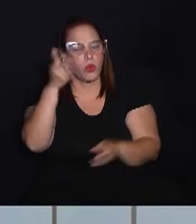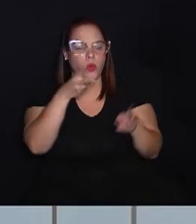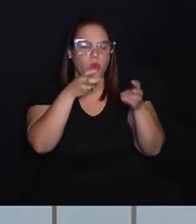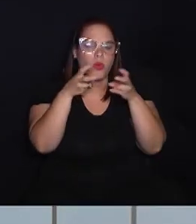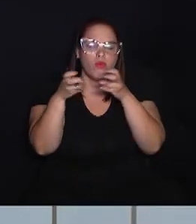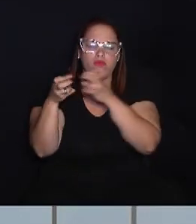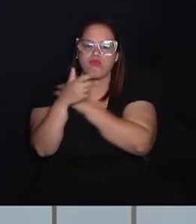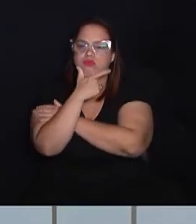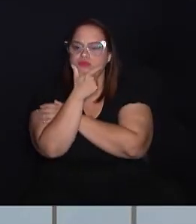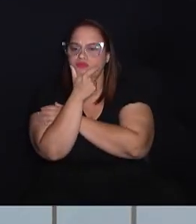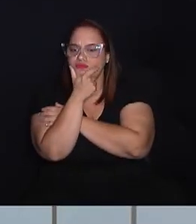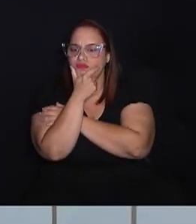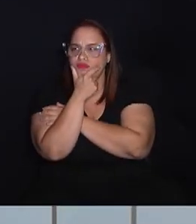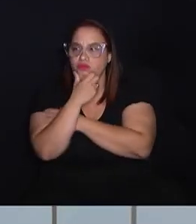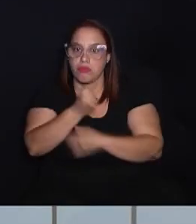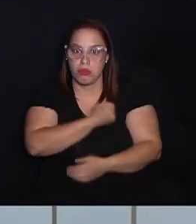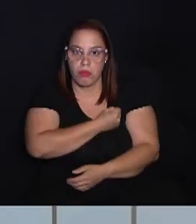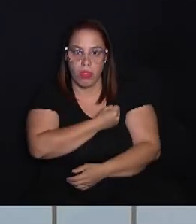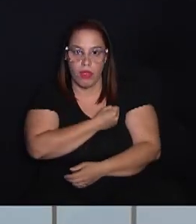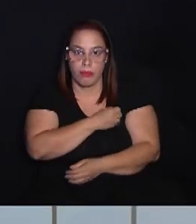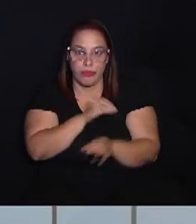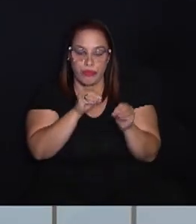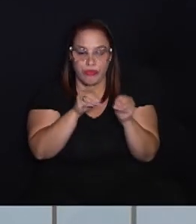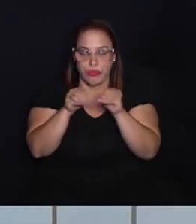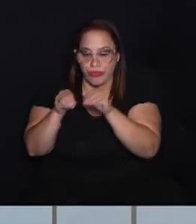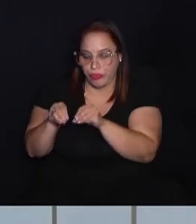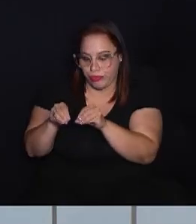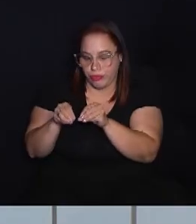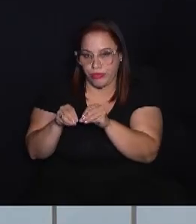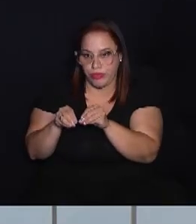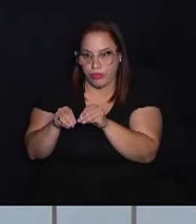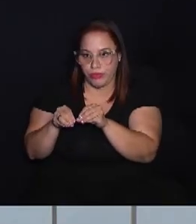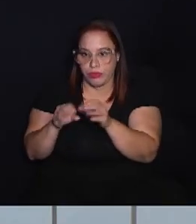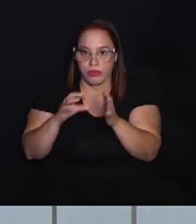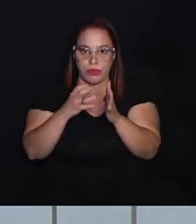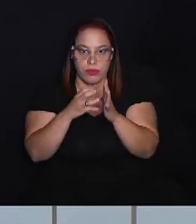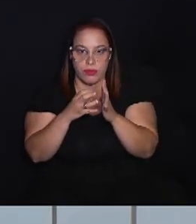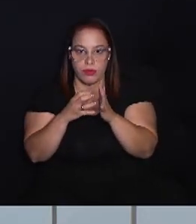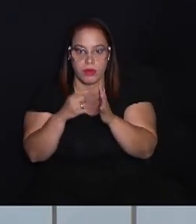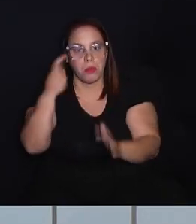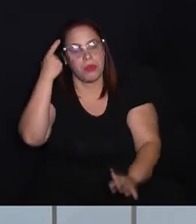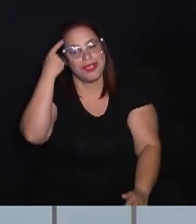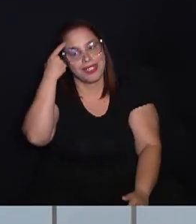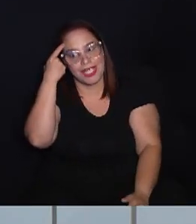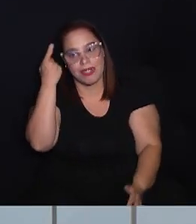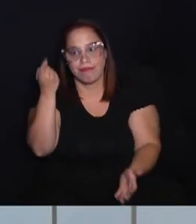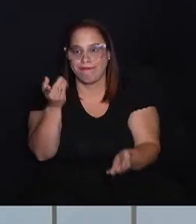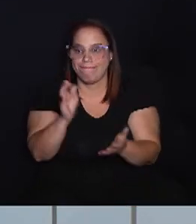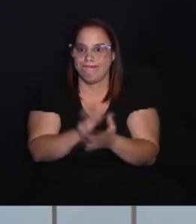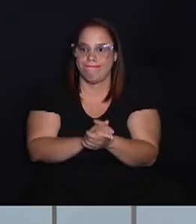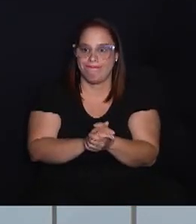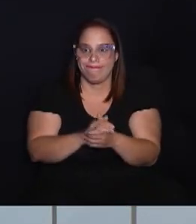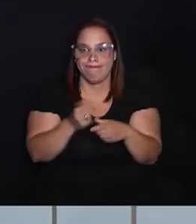muito interessante, o que mostra, né, a força da democracia abrindo para a população poder assistir um dia que é sempre muito especial,